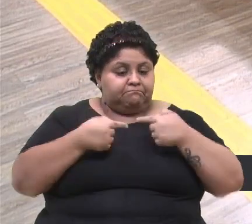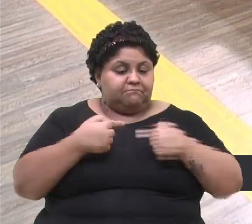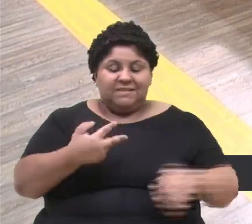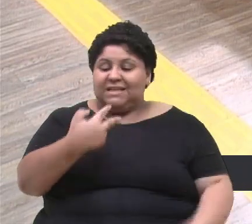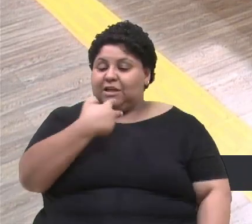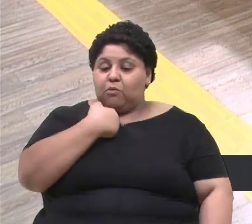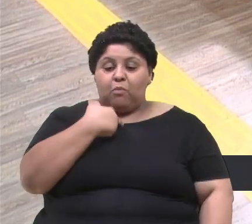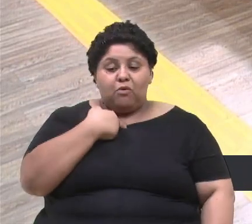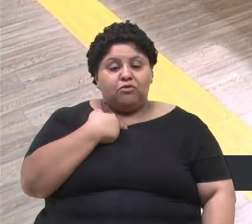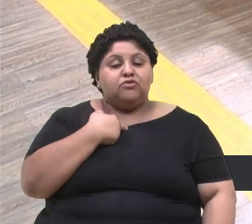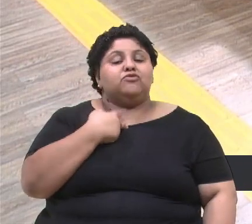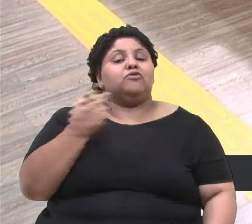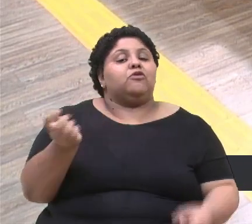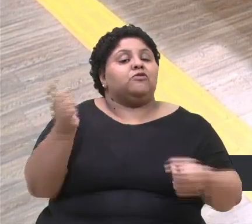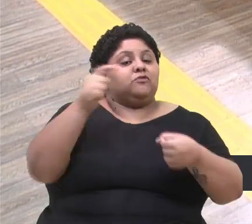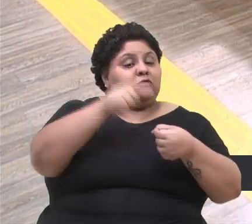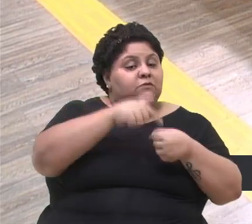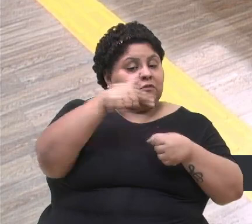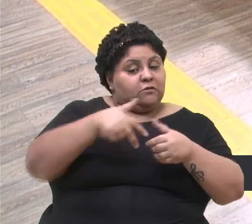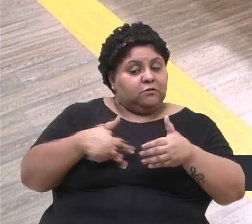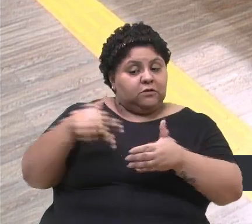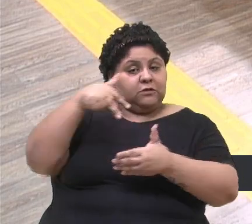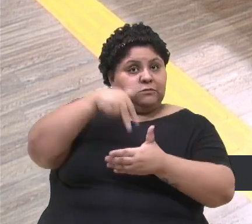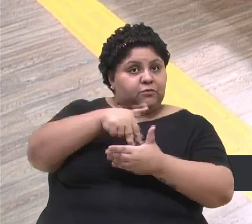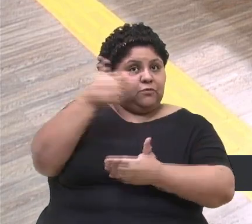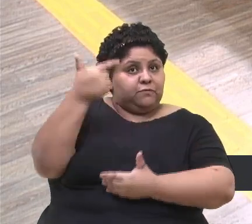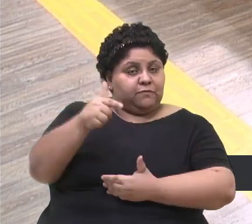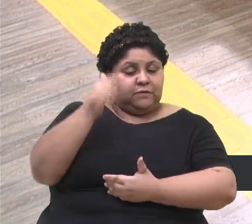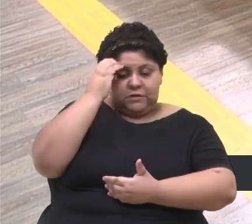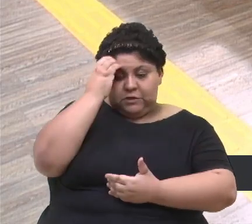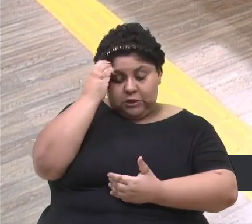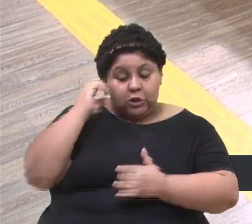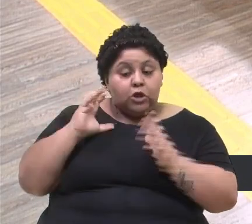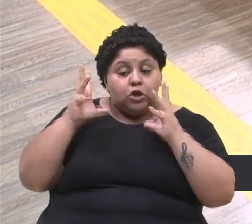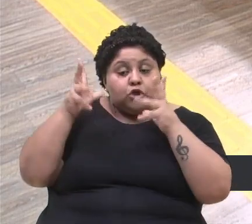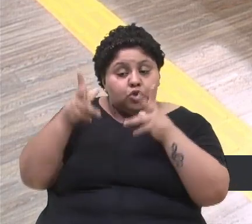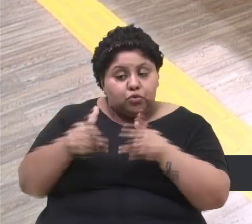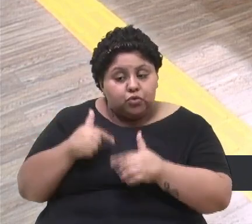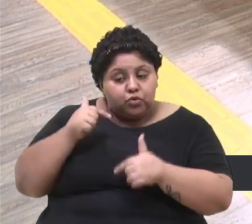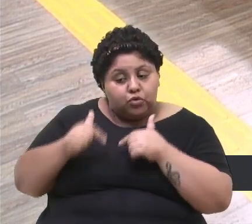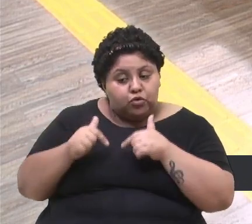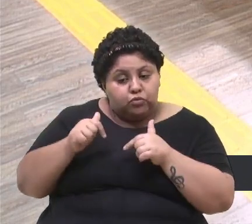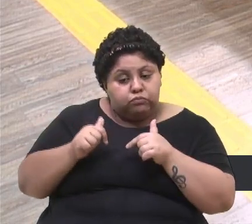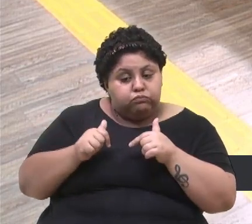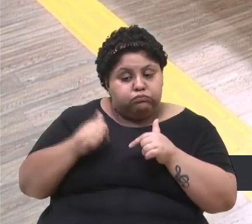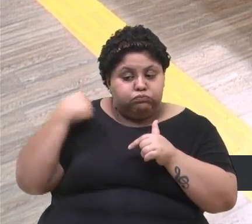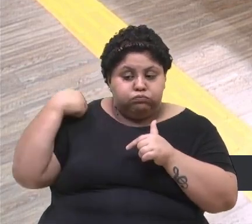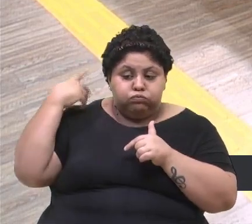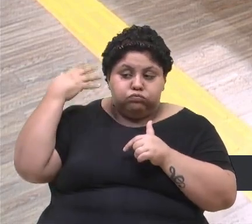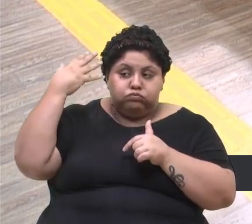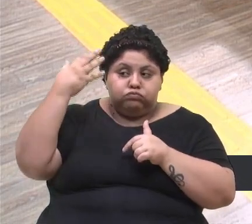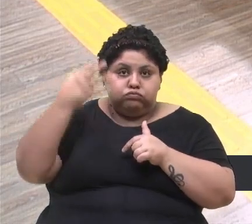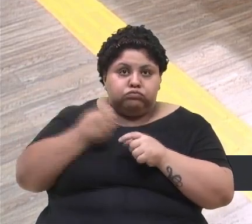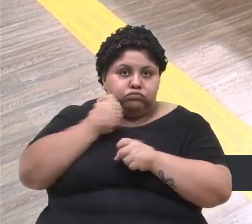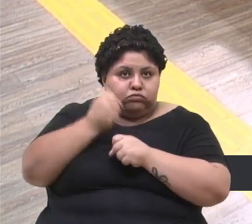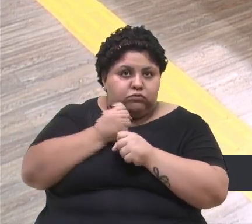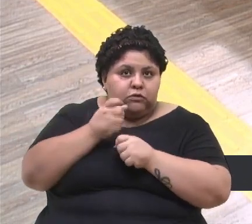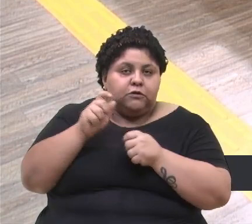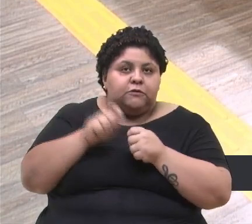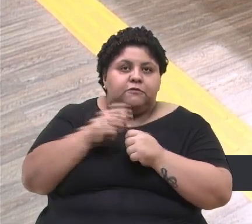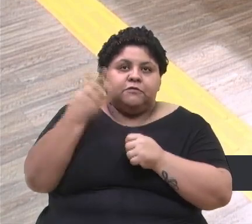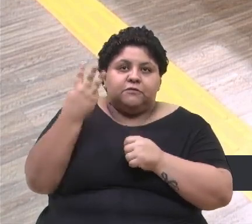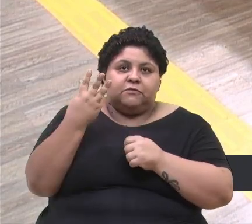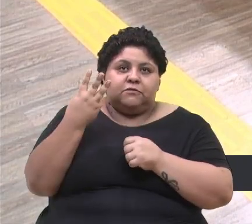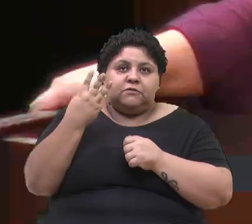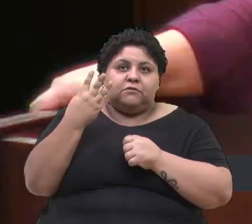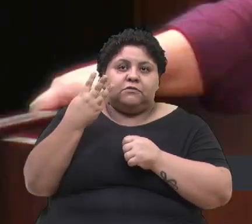voltar a essa tribuna novamente. Tudo que foi trabalhado durante todos esses anos, porque fazem 3 anos que a gente vem trabalhando